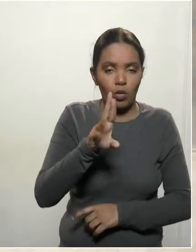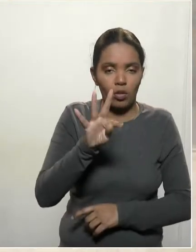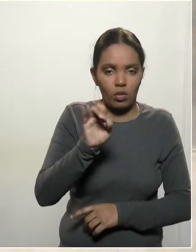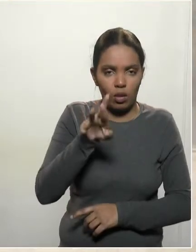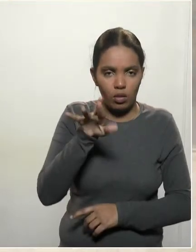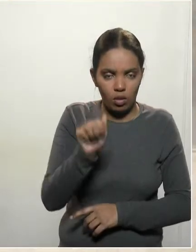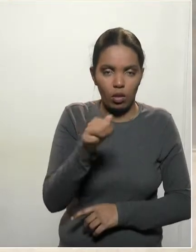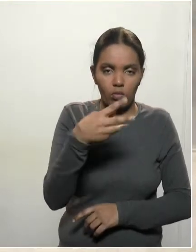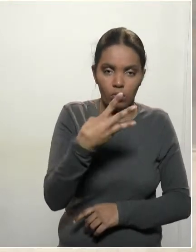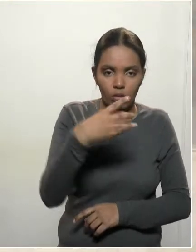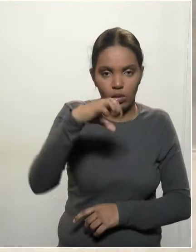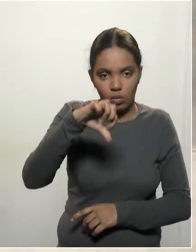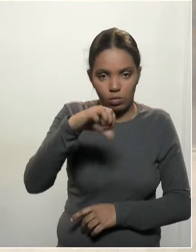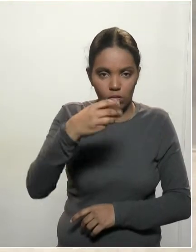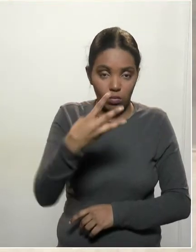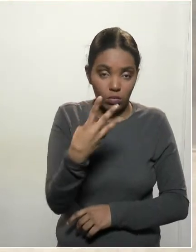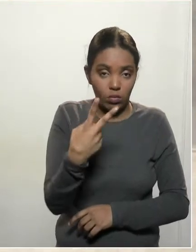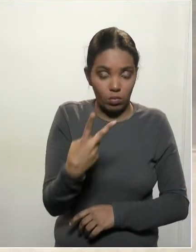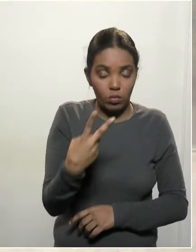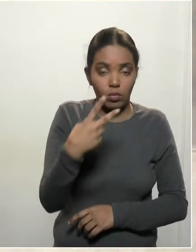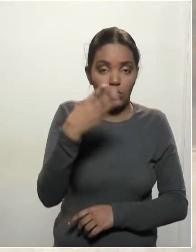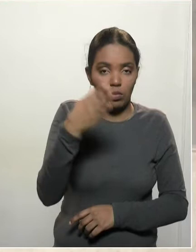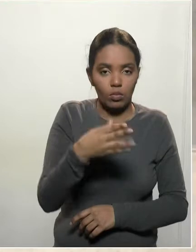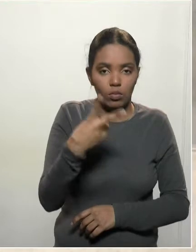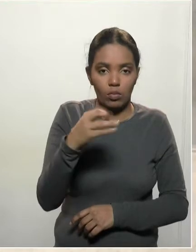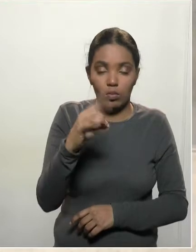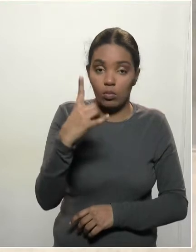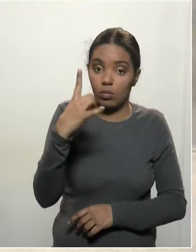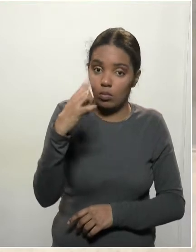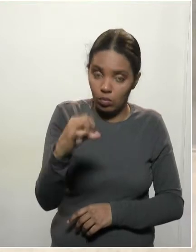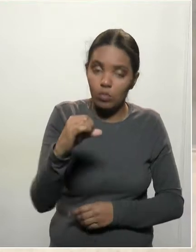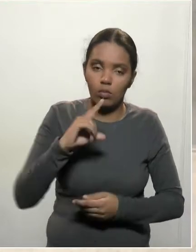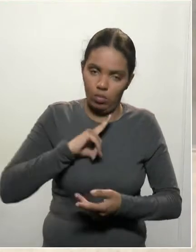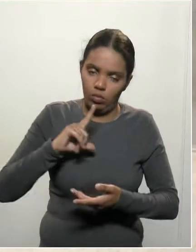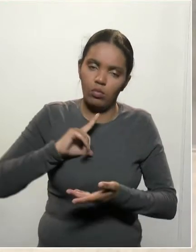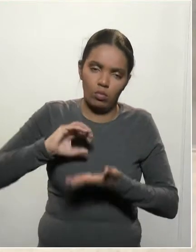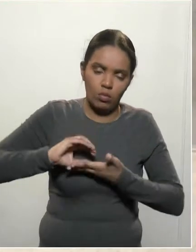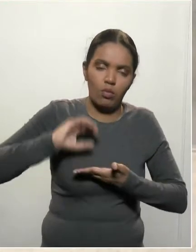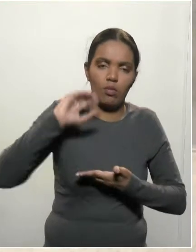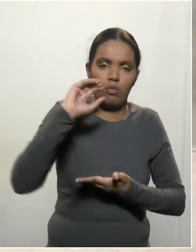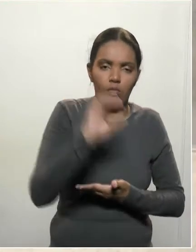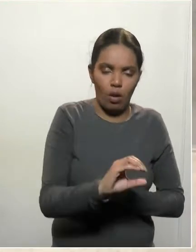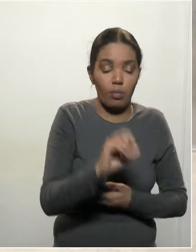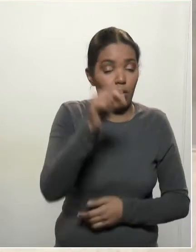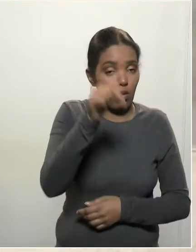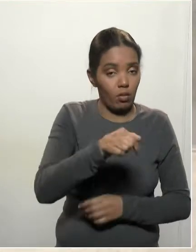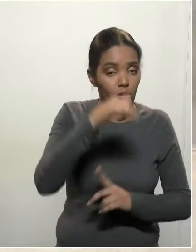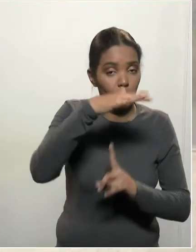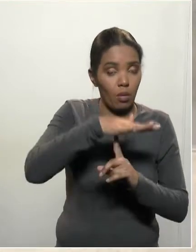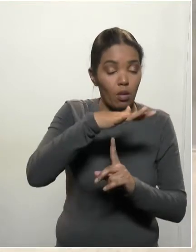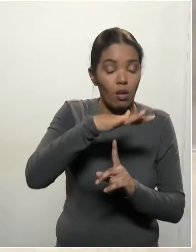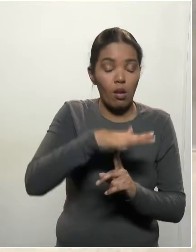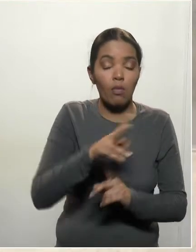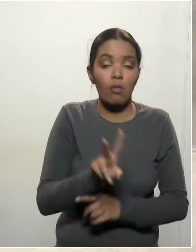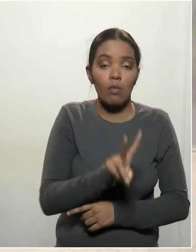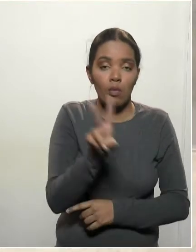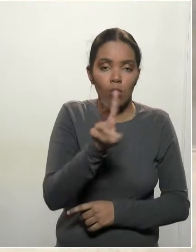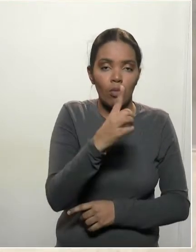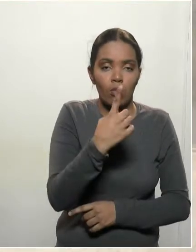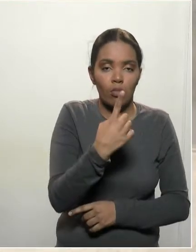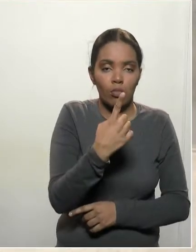de 2019, destinando recursos para o Paraná no ano 2020, no valor de 13 milhões e